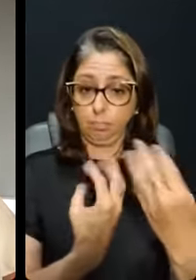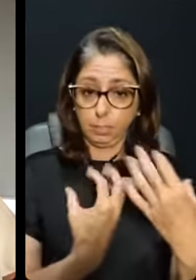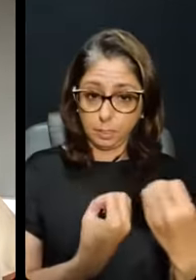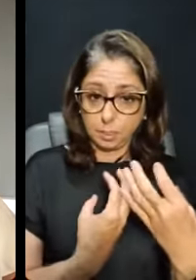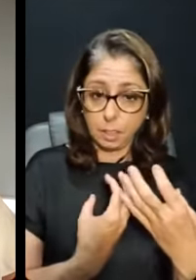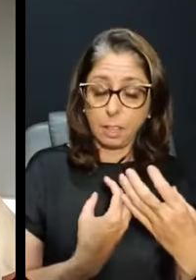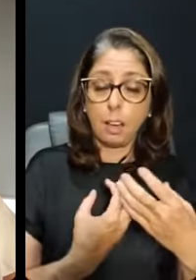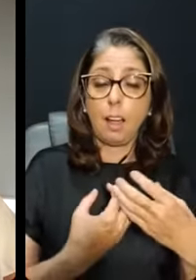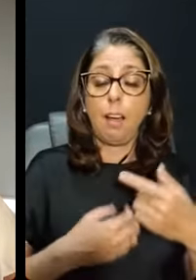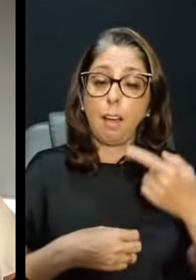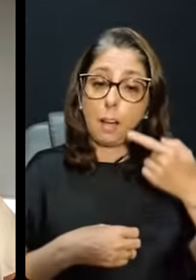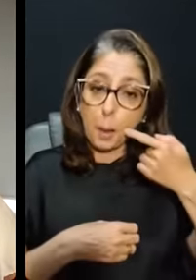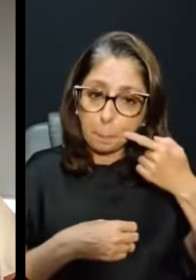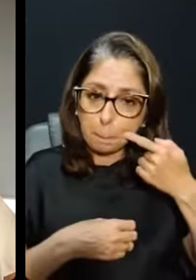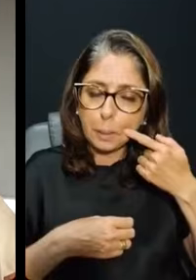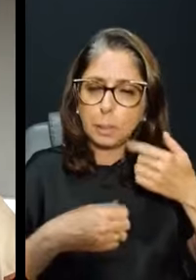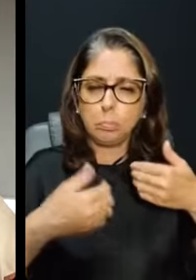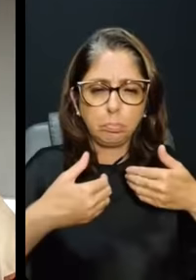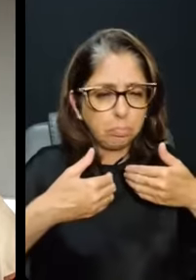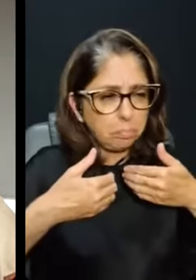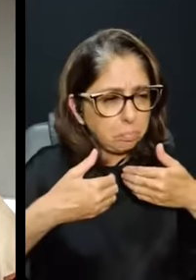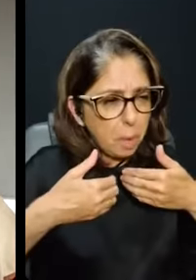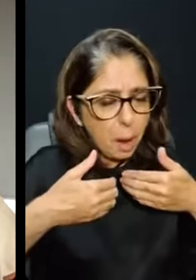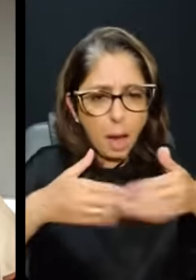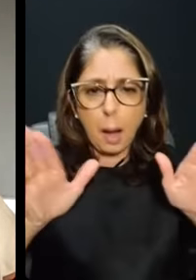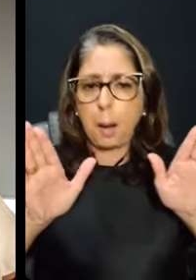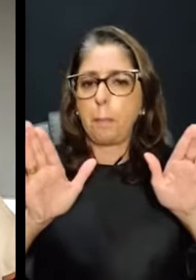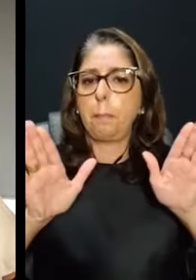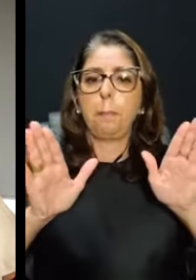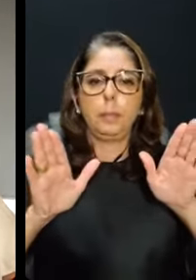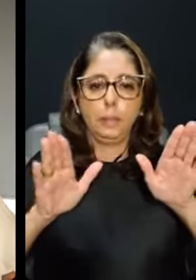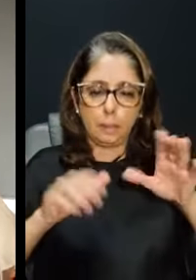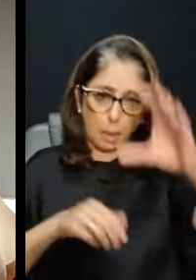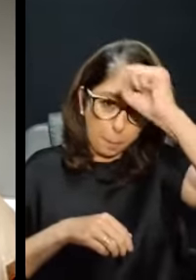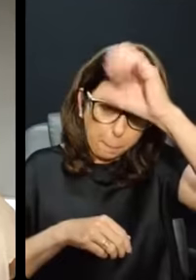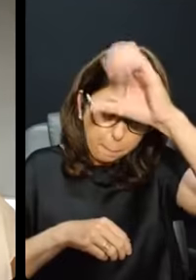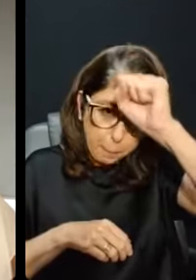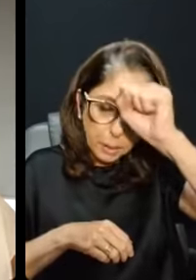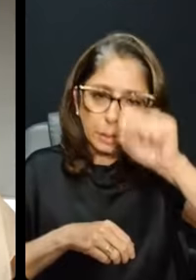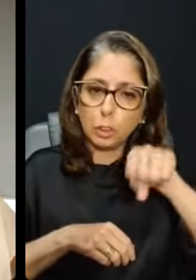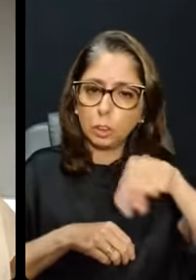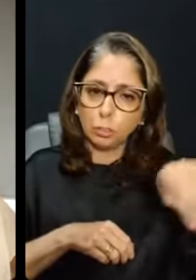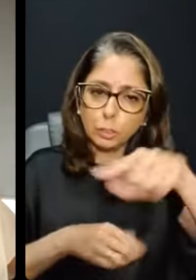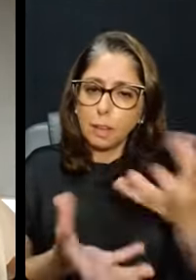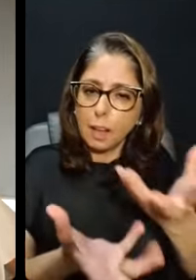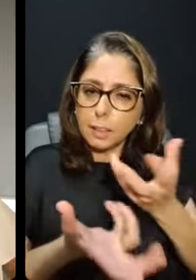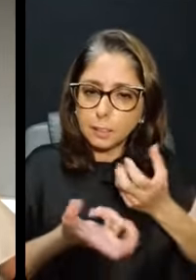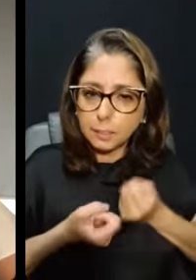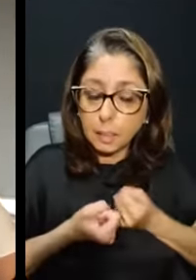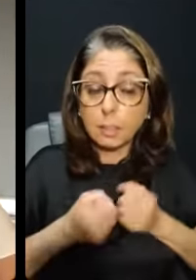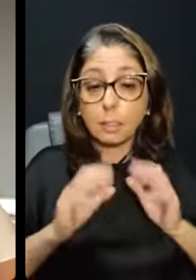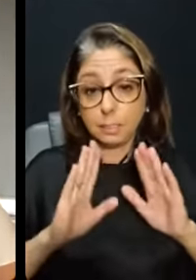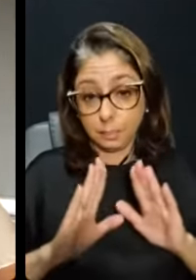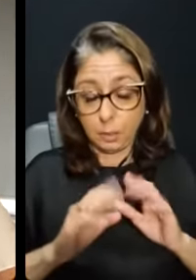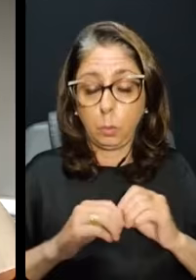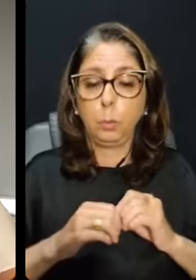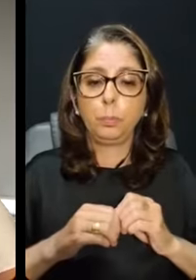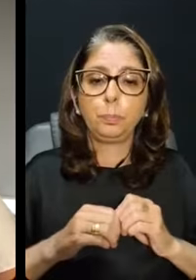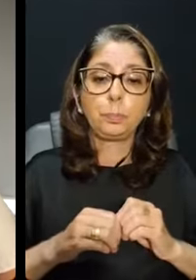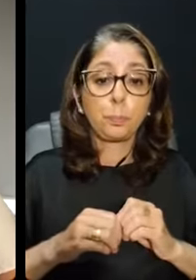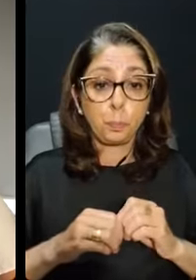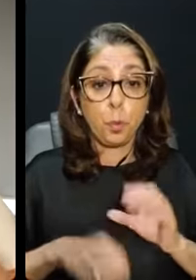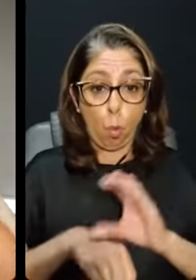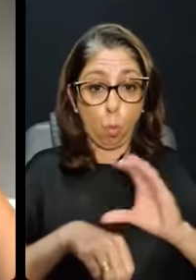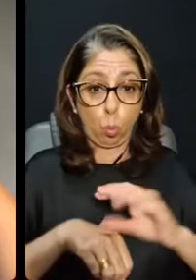poder tornar esse aprendizado um aprendizado estruturado. Eu queria que você falasse um pouquinho sobre essa escolha, assim. Porque você poderia ter